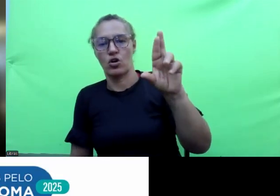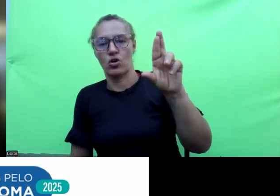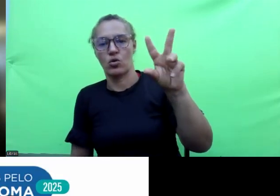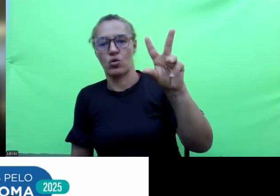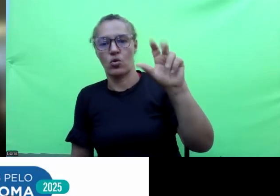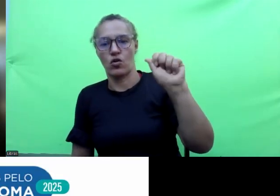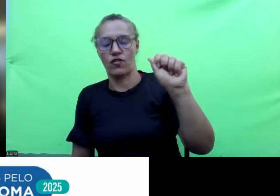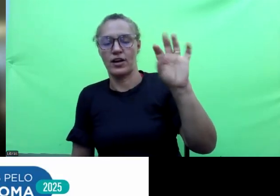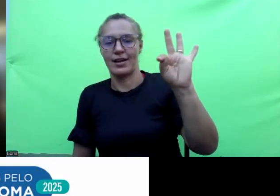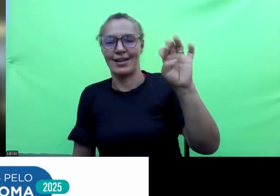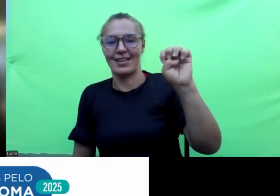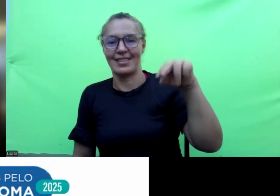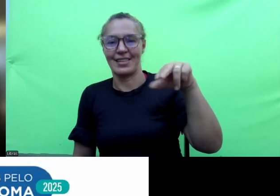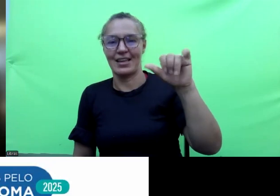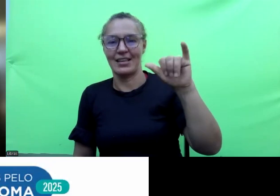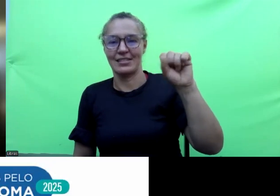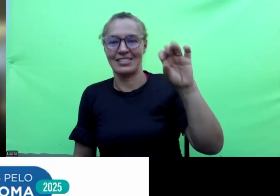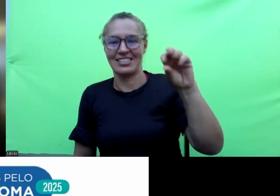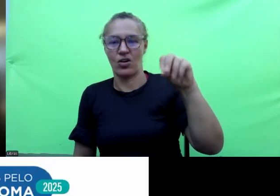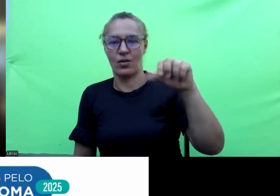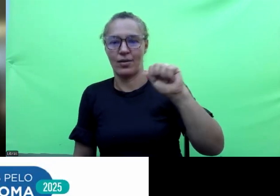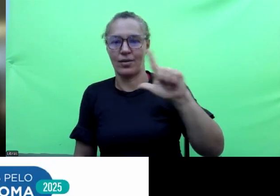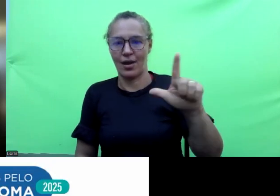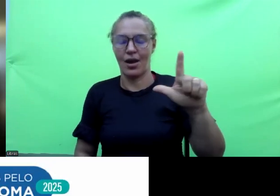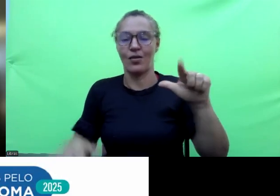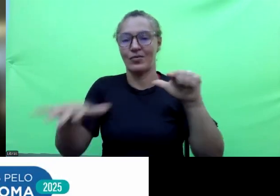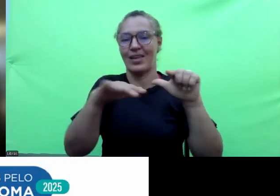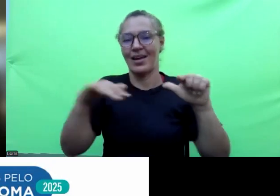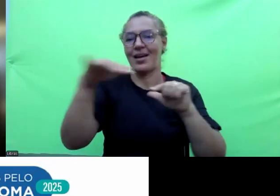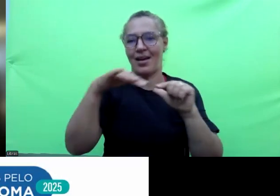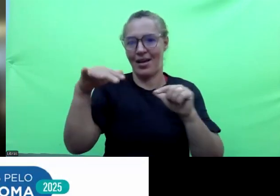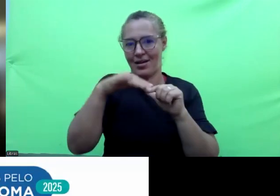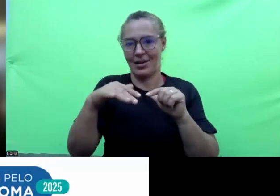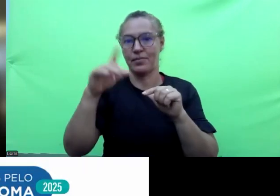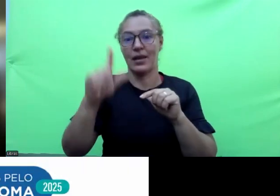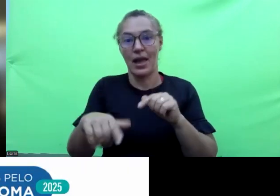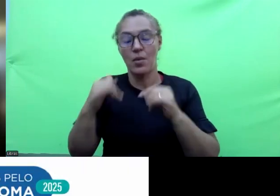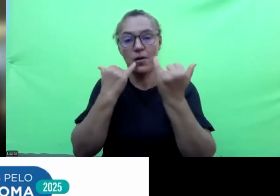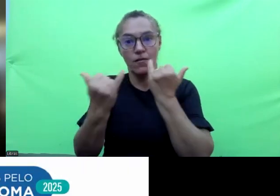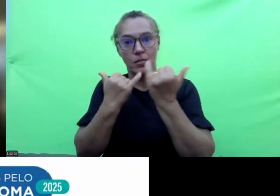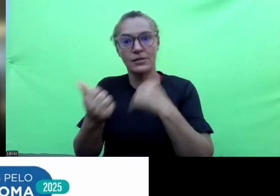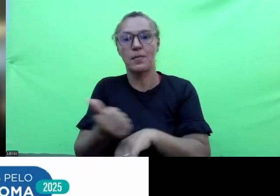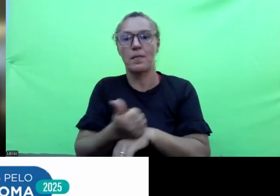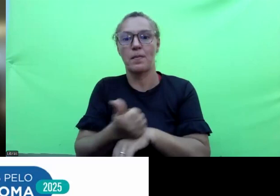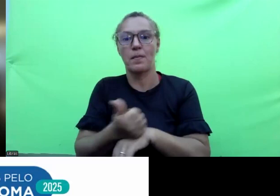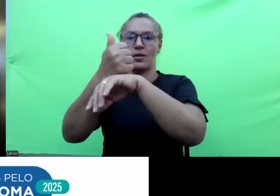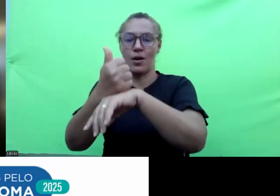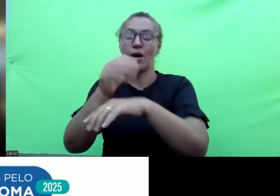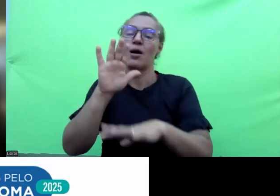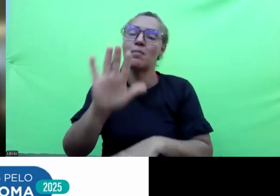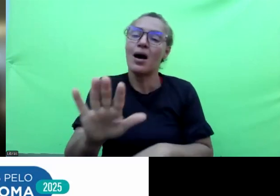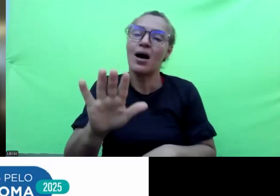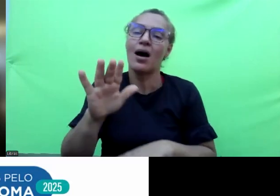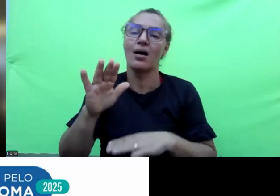tentar definir se tinha alguma medida mais alta. É uma informação melhor, claro, mas muitas vezes as pessoas não têm essa